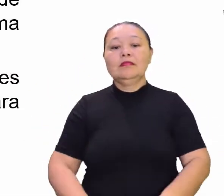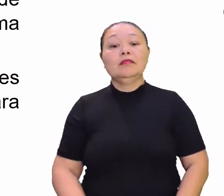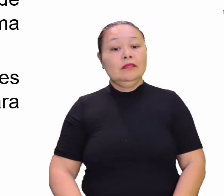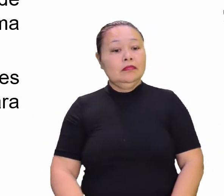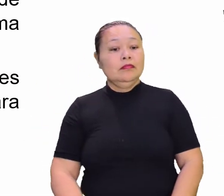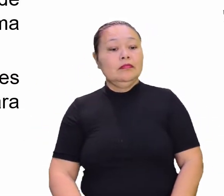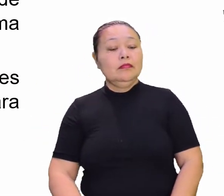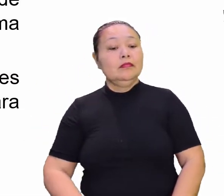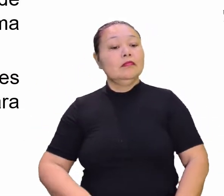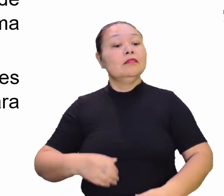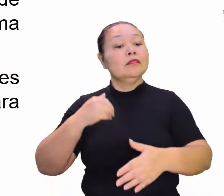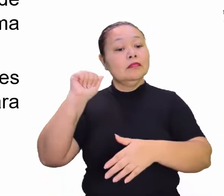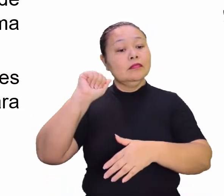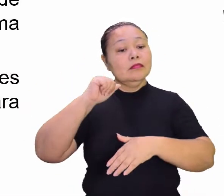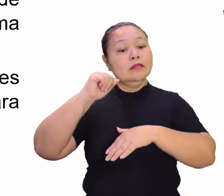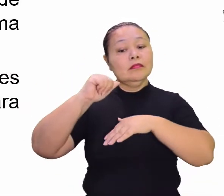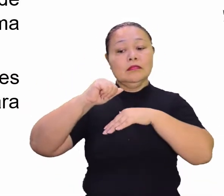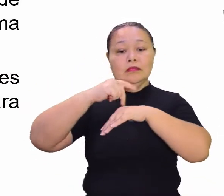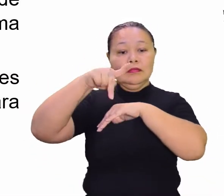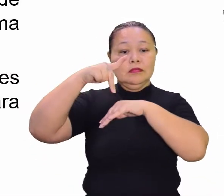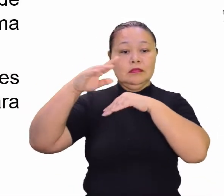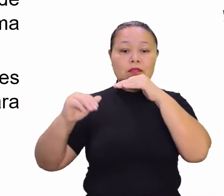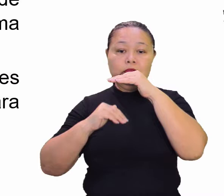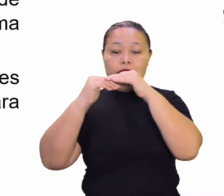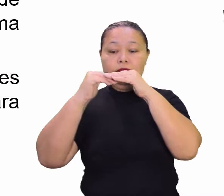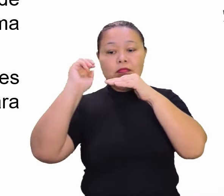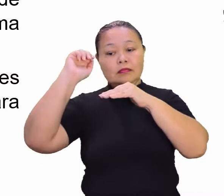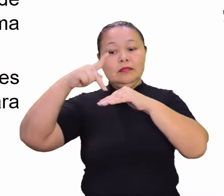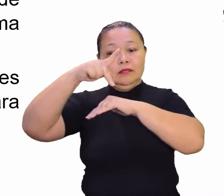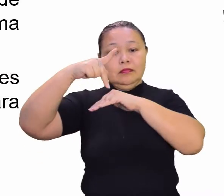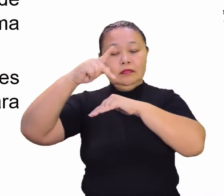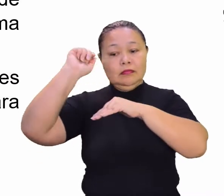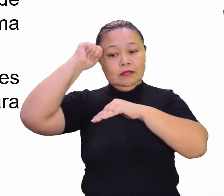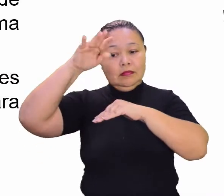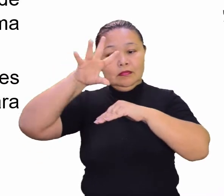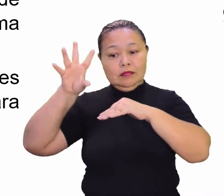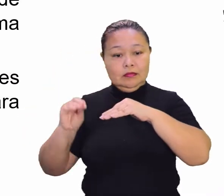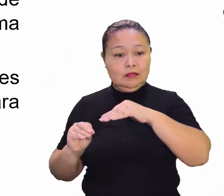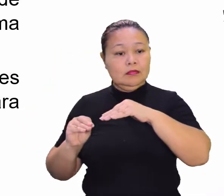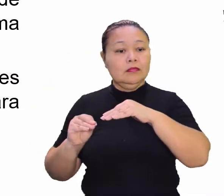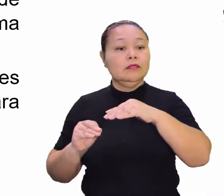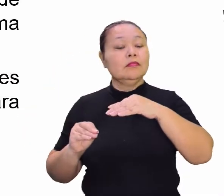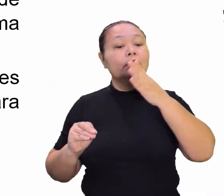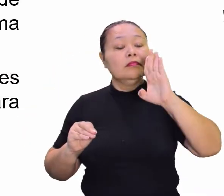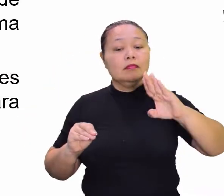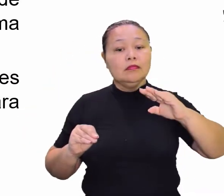verdadeira. A. País em desenvolvimento, países da África.